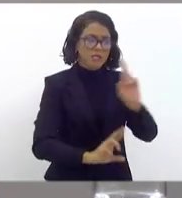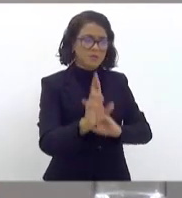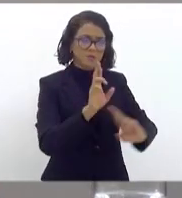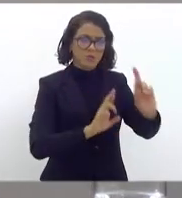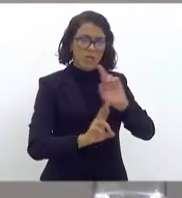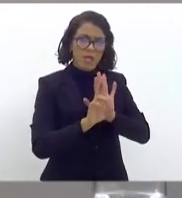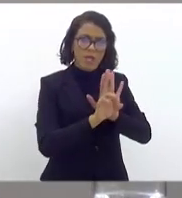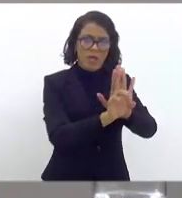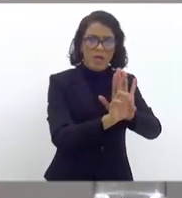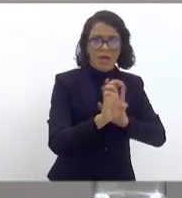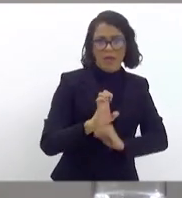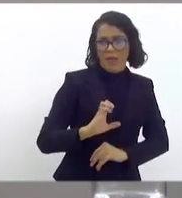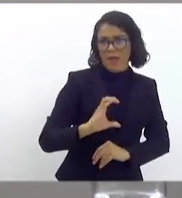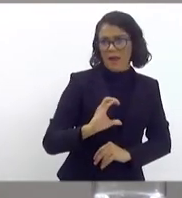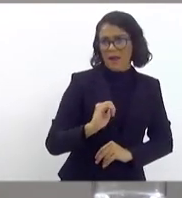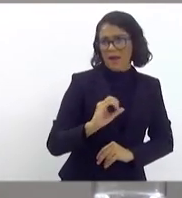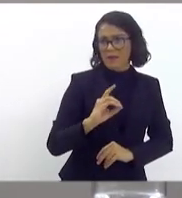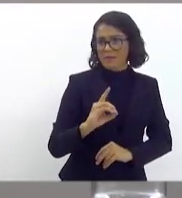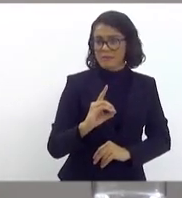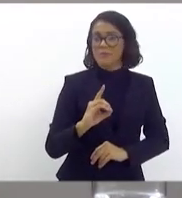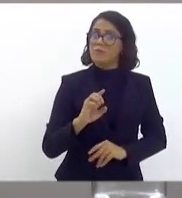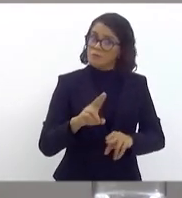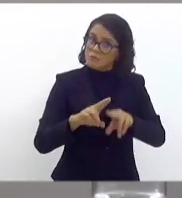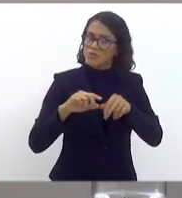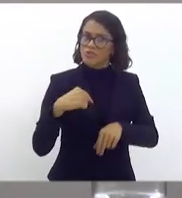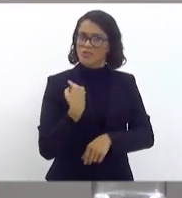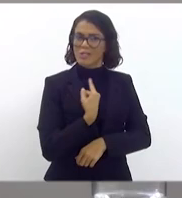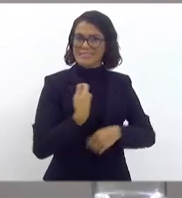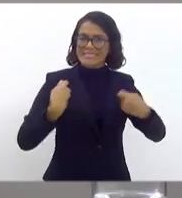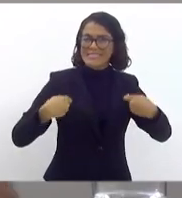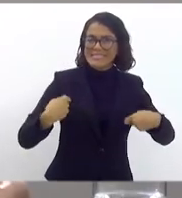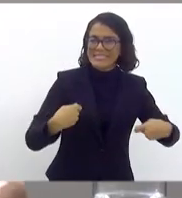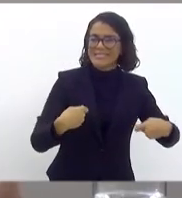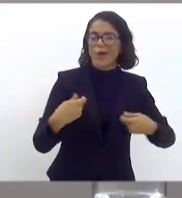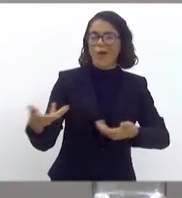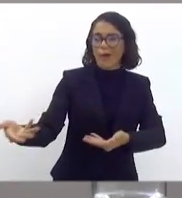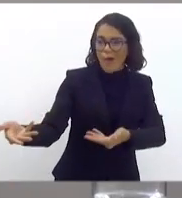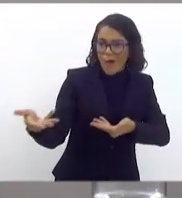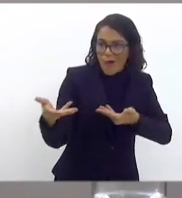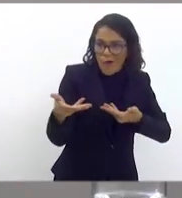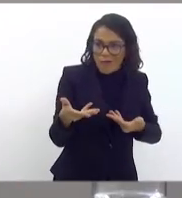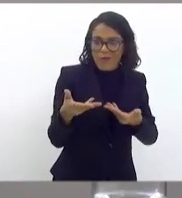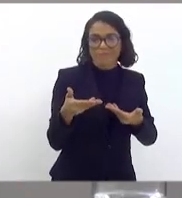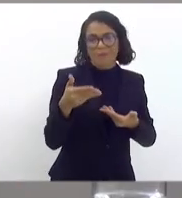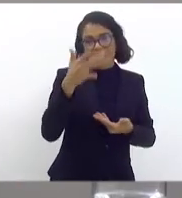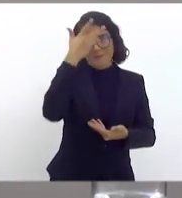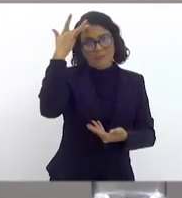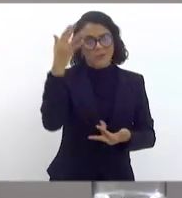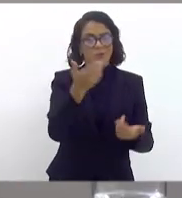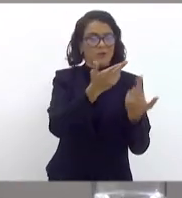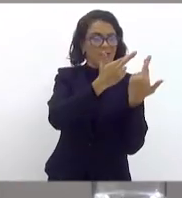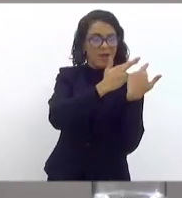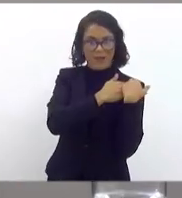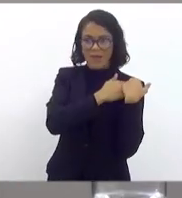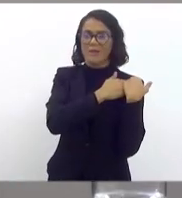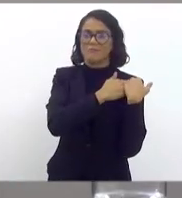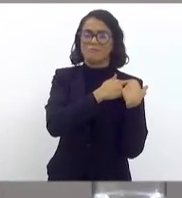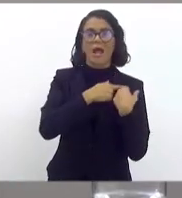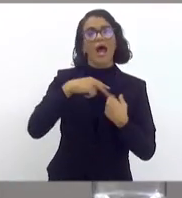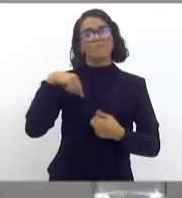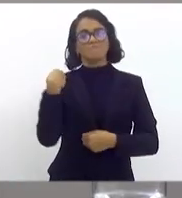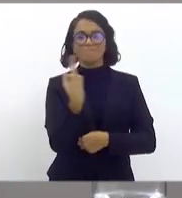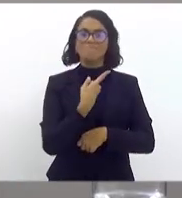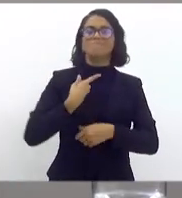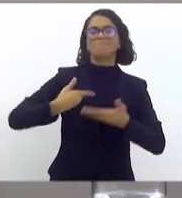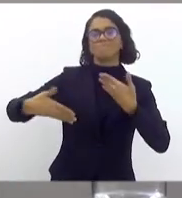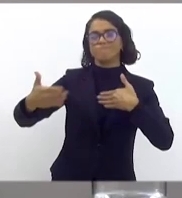nome do ECAD. Por isso, nós precisamos, então, convocar um responsável para dar todas as